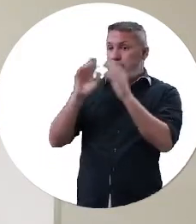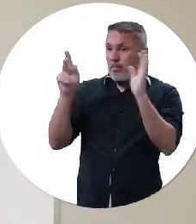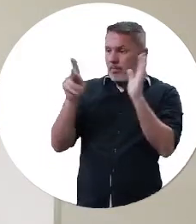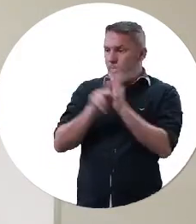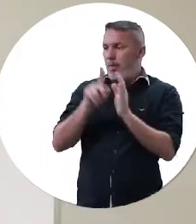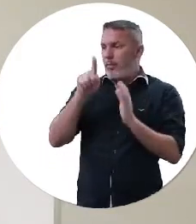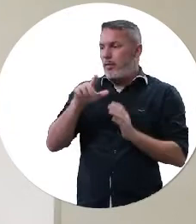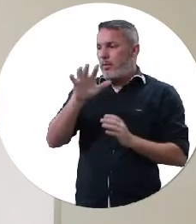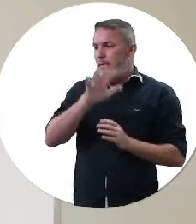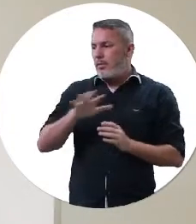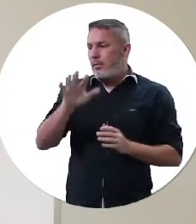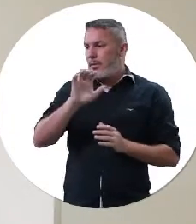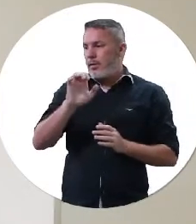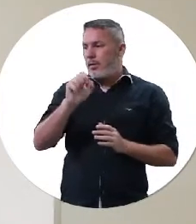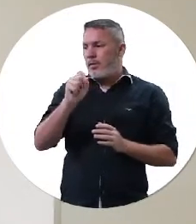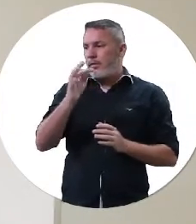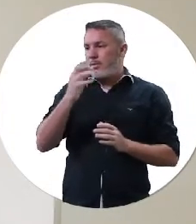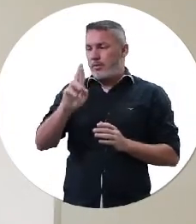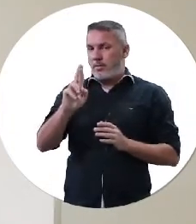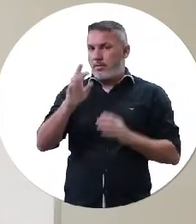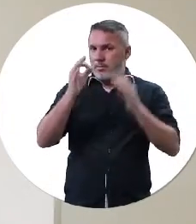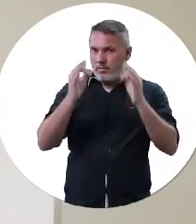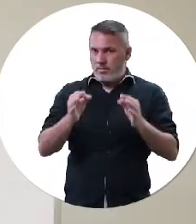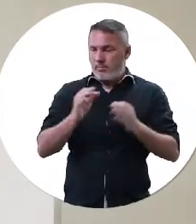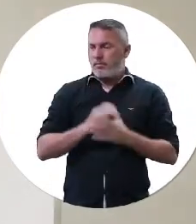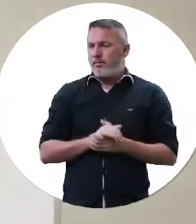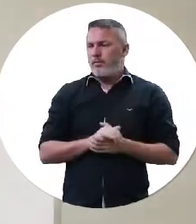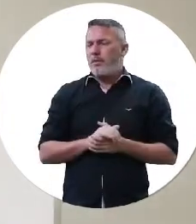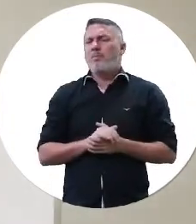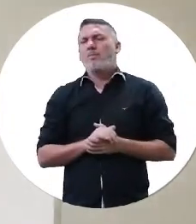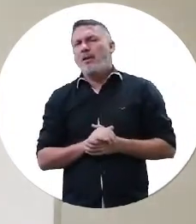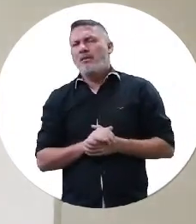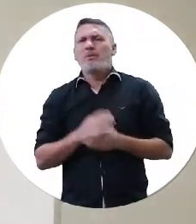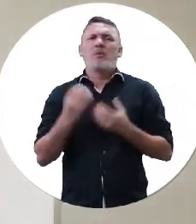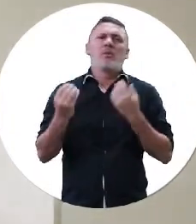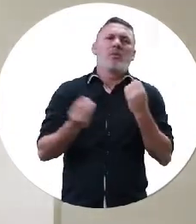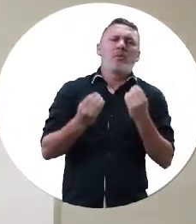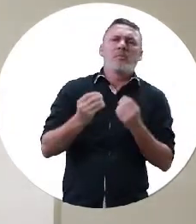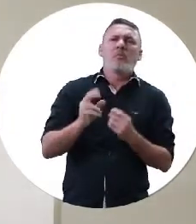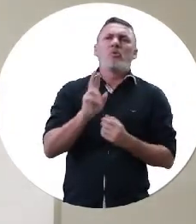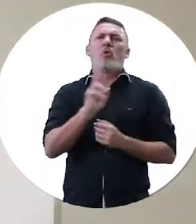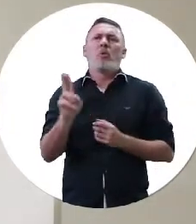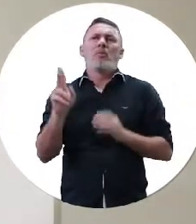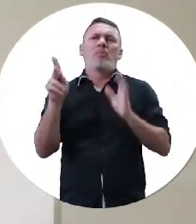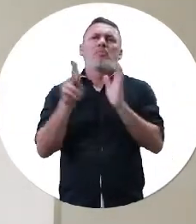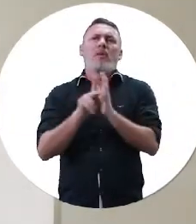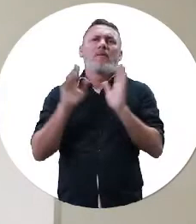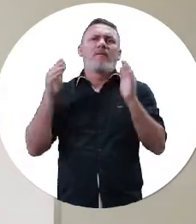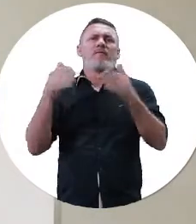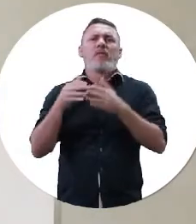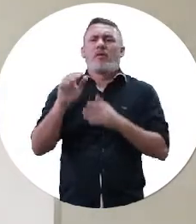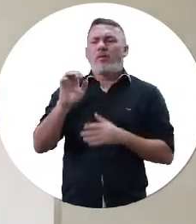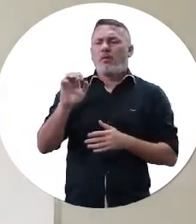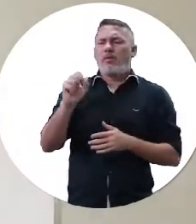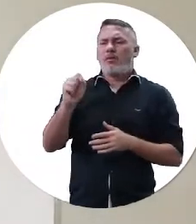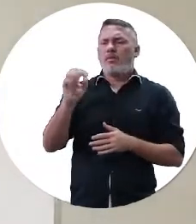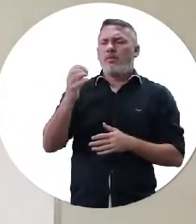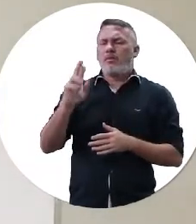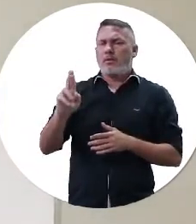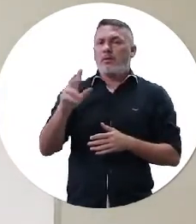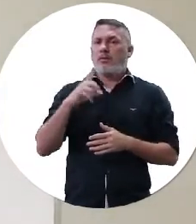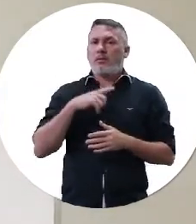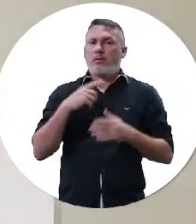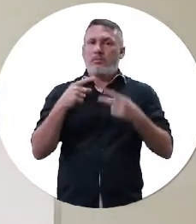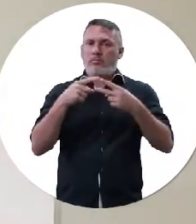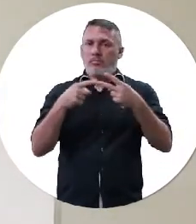estrutura aqui é característico de éster. Certo? Isso é um éster. Como que eu